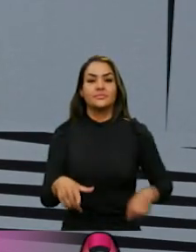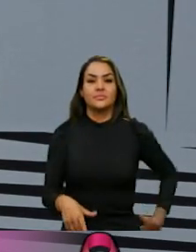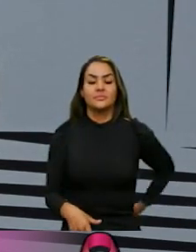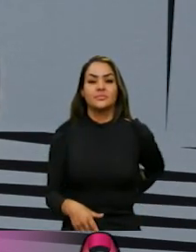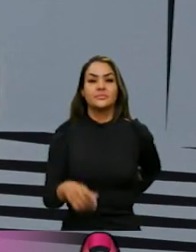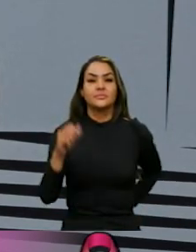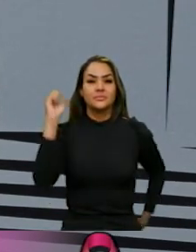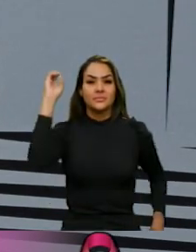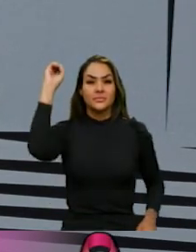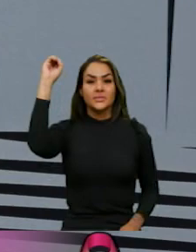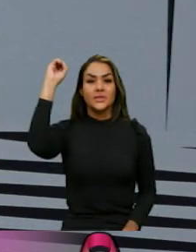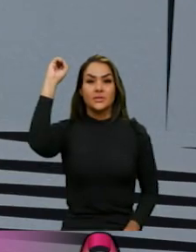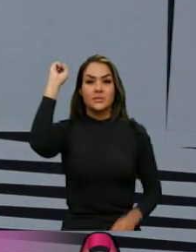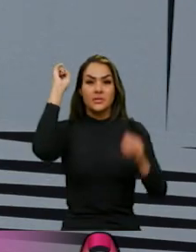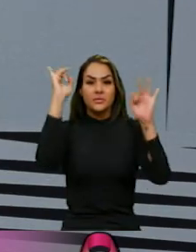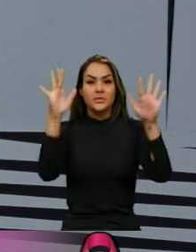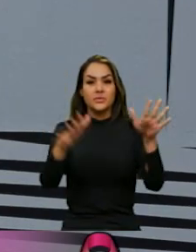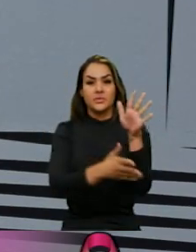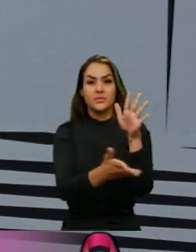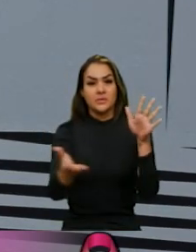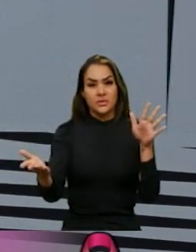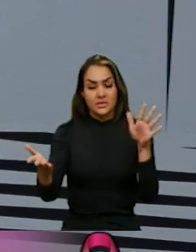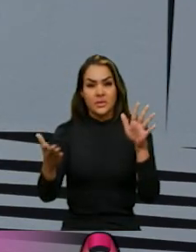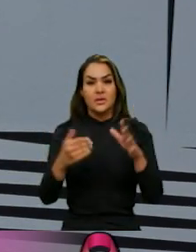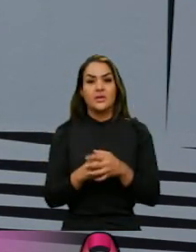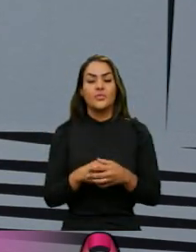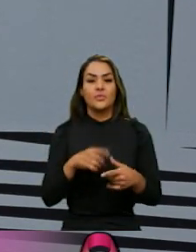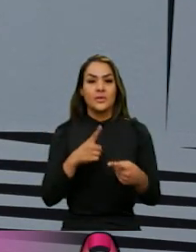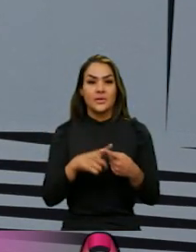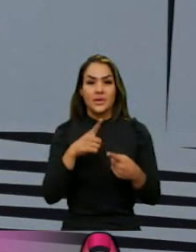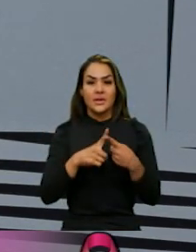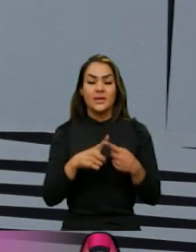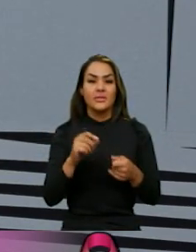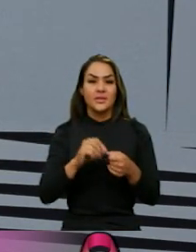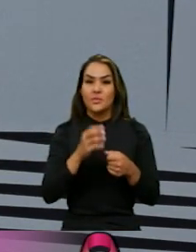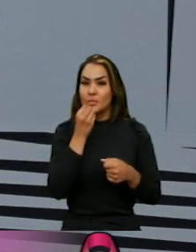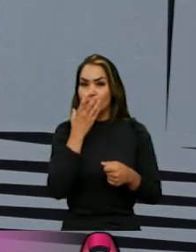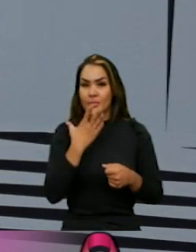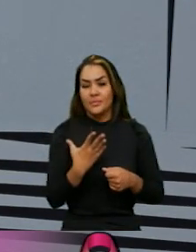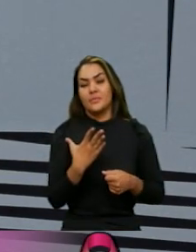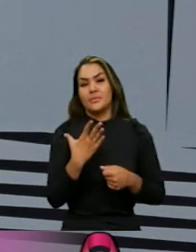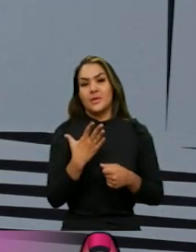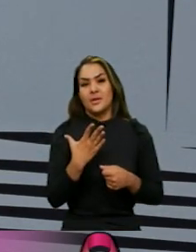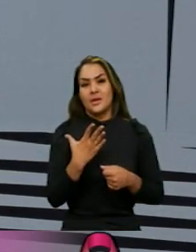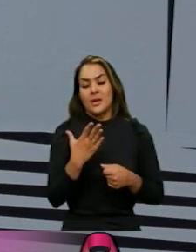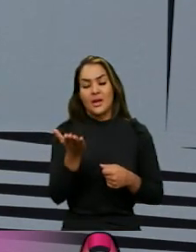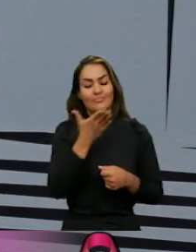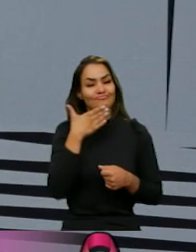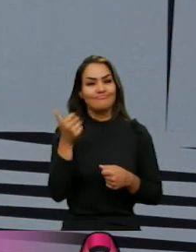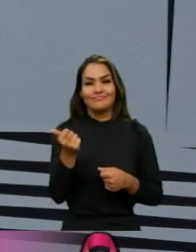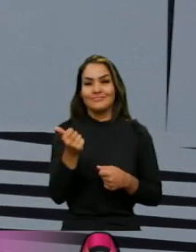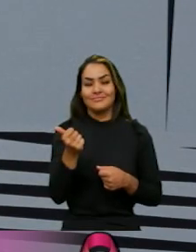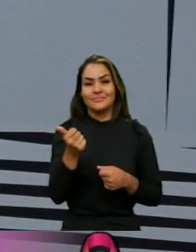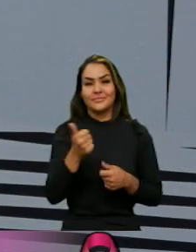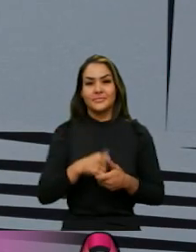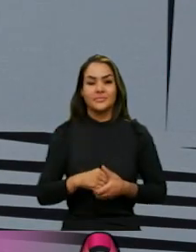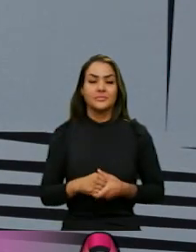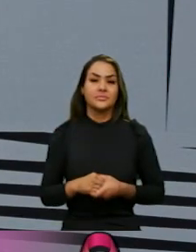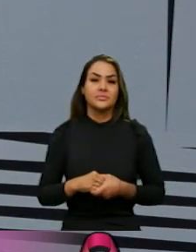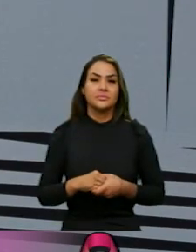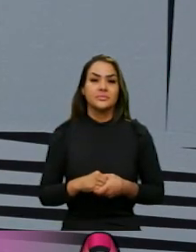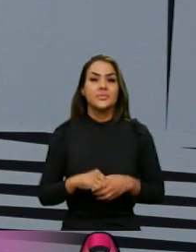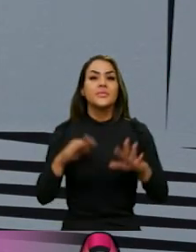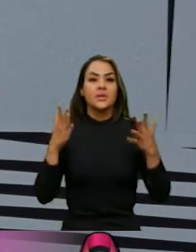Deus abençoe a vocês e continue, porque fazer o bem sem olhar a quem é maravilhoso, viu? Deus abençoe vocês e parabéns ao